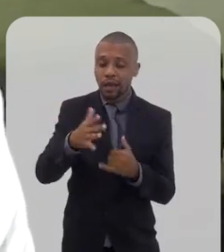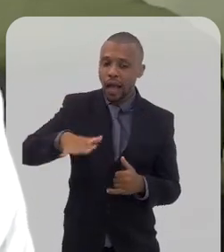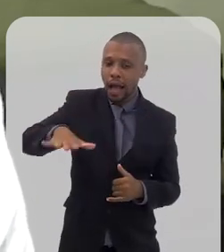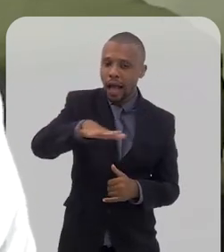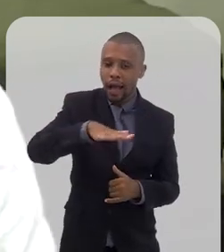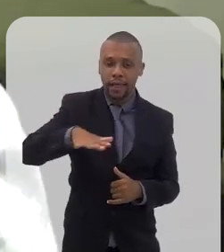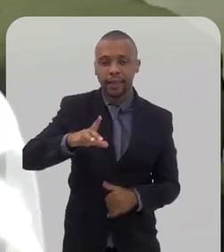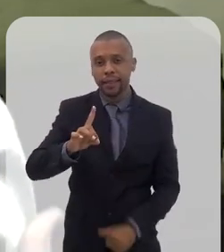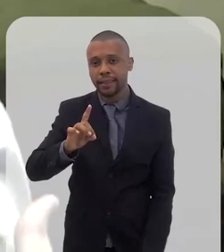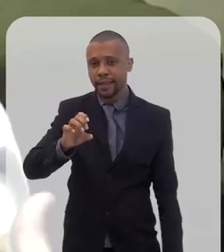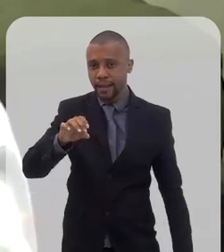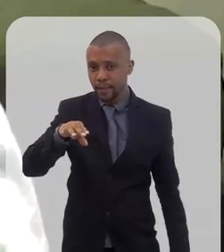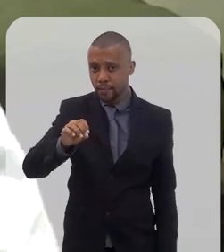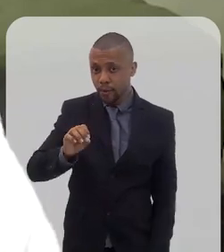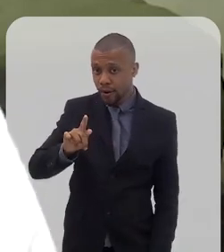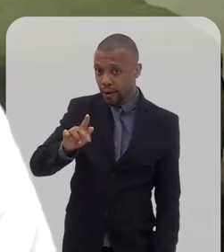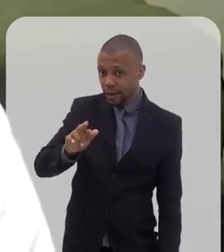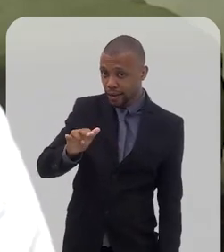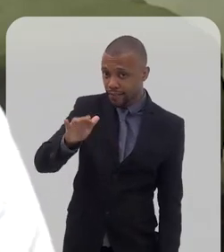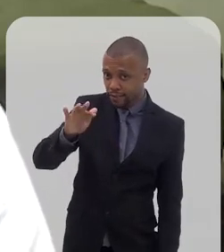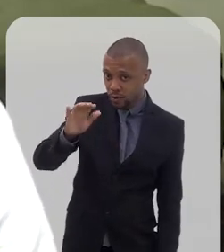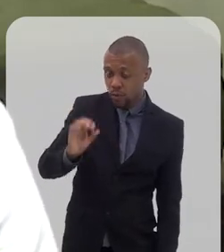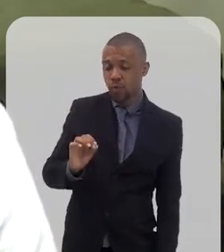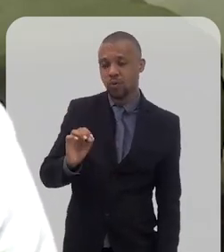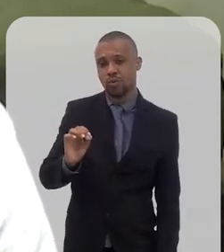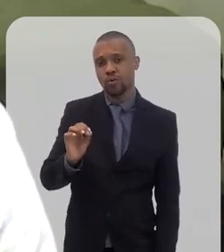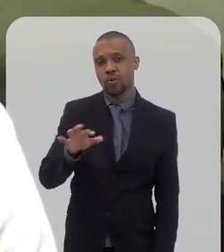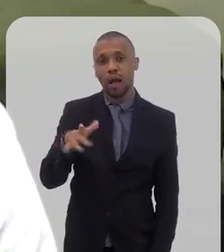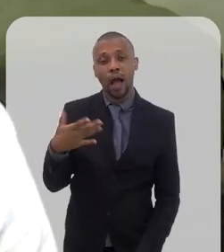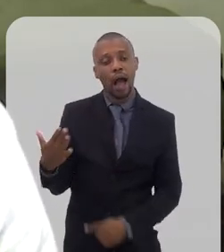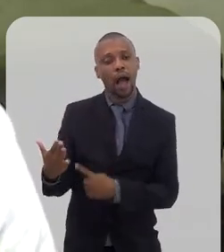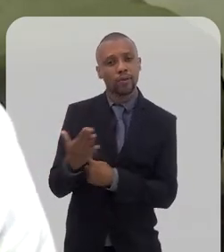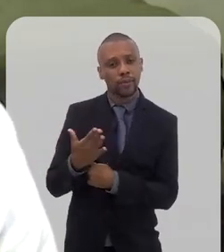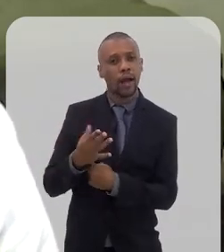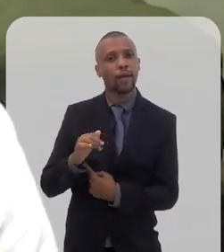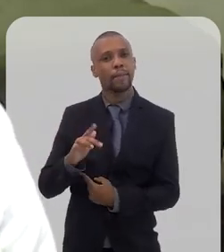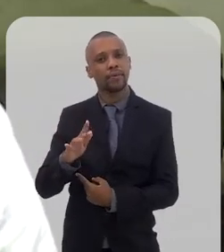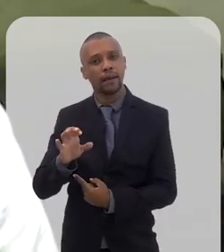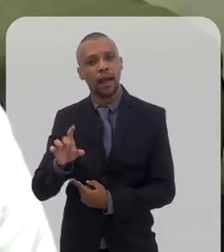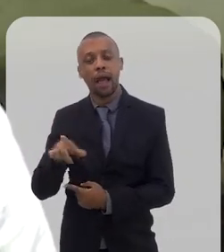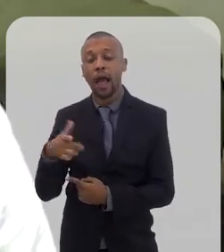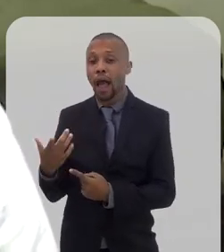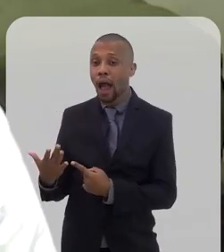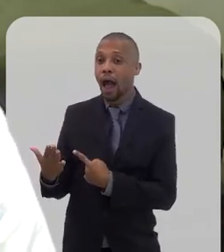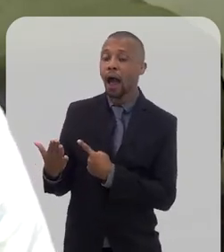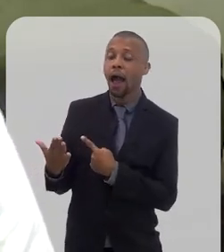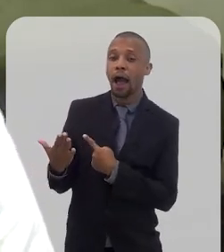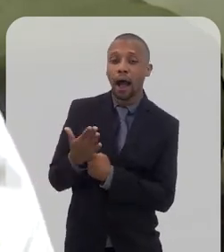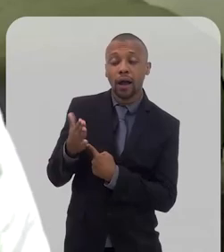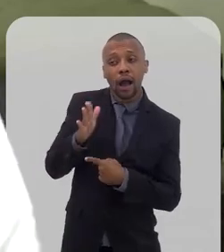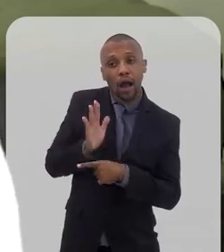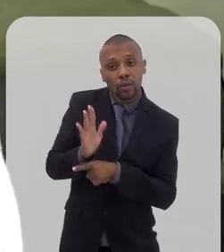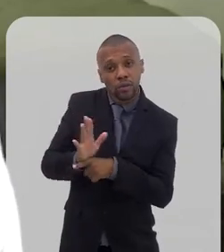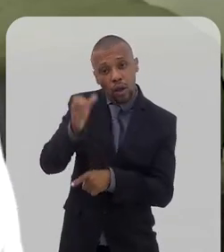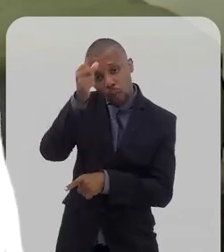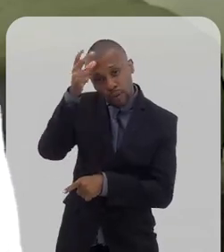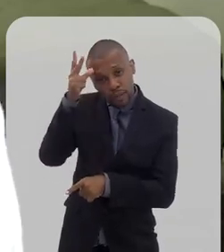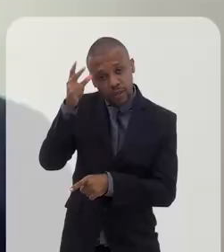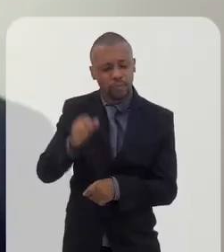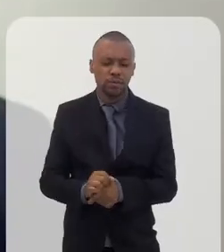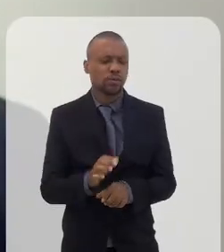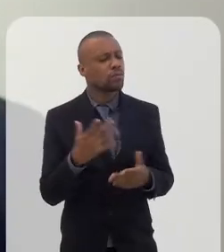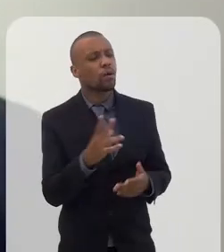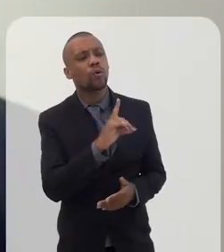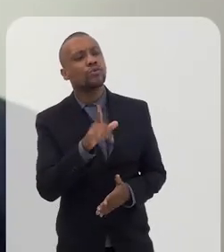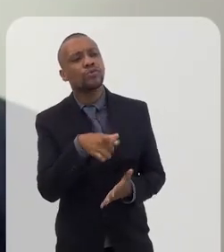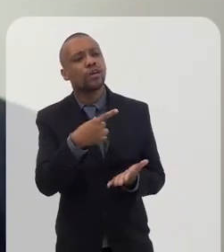tem que ter essa consciência de que ajudar o IBGE é ajudar também o município dele e o país. Que dia que